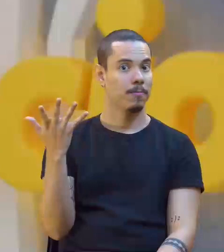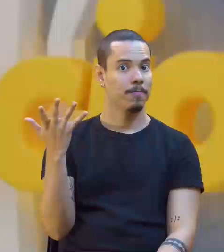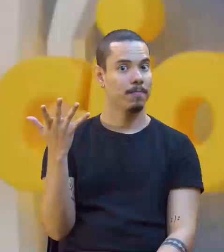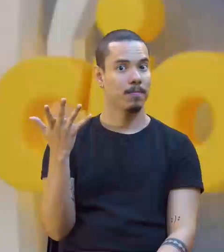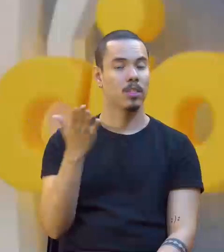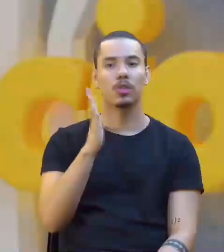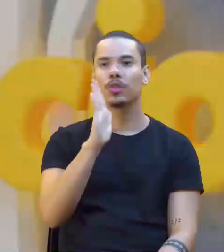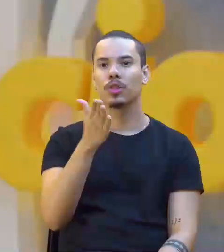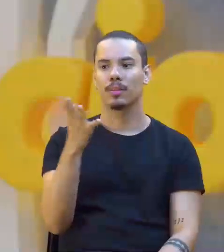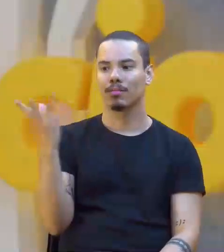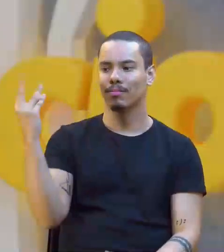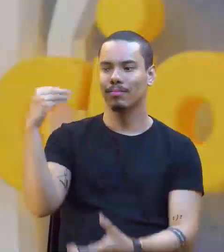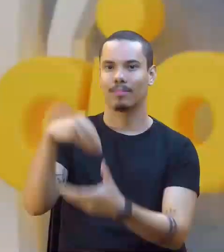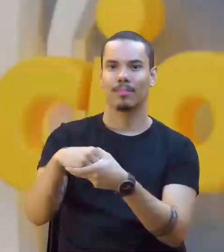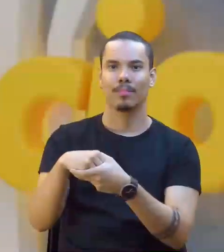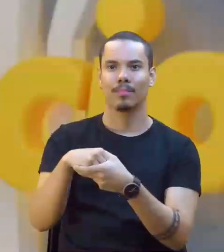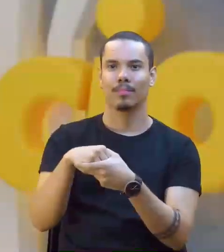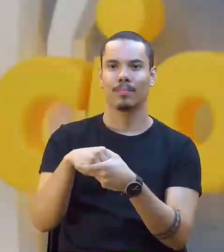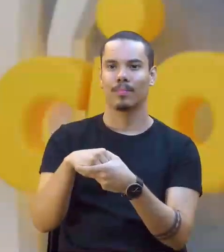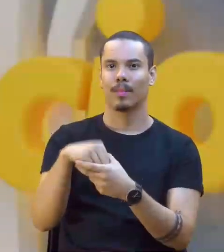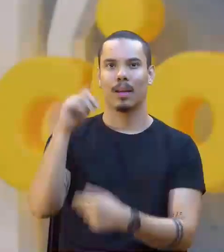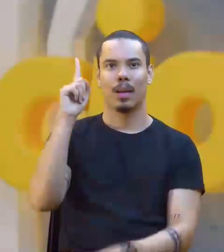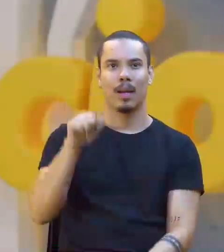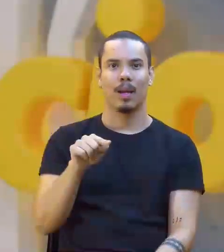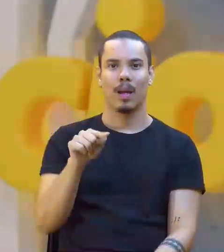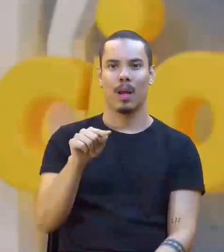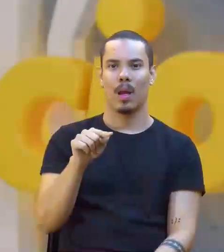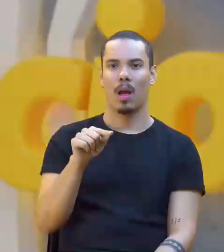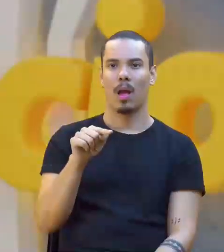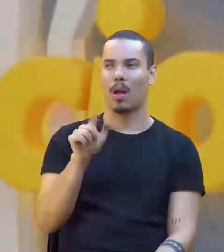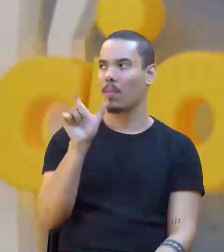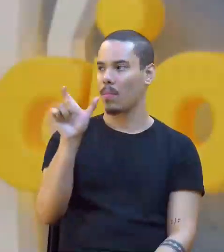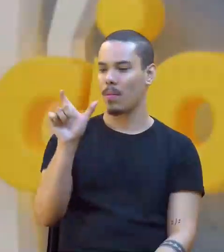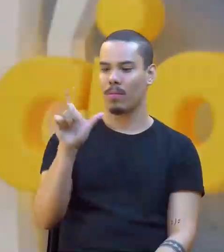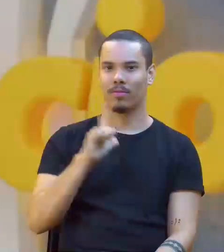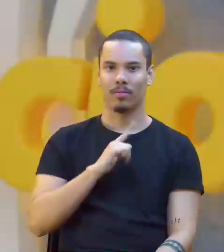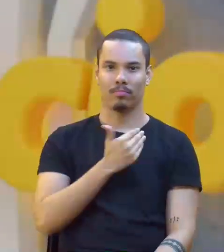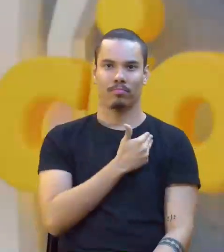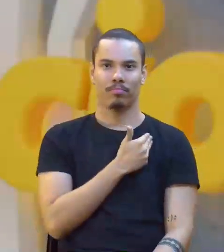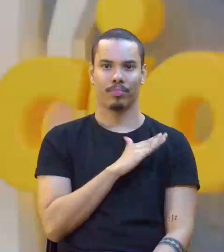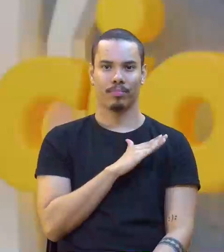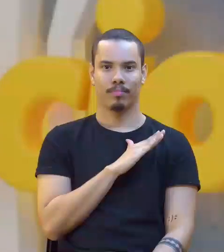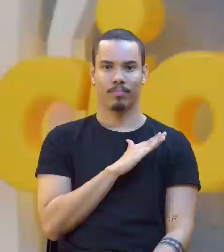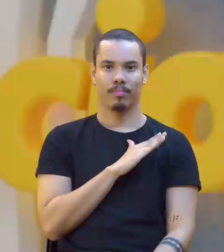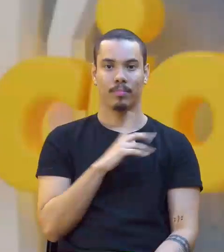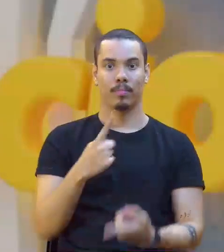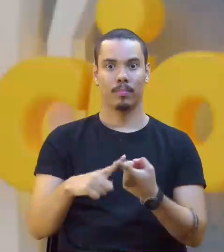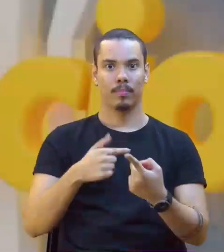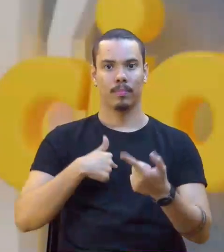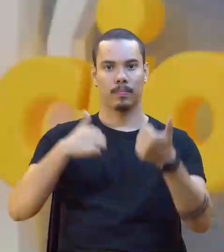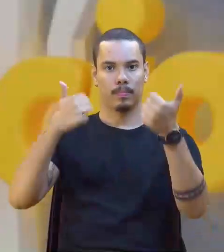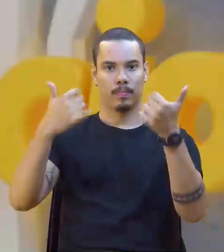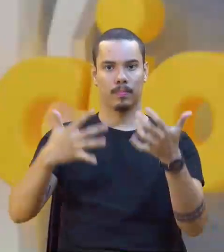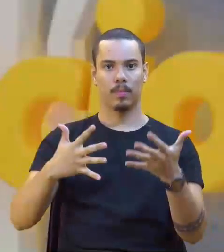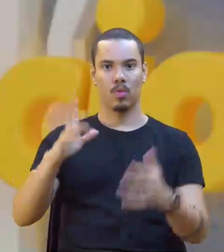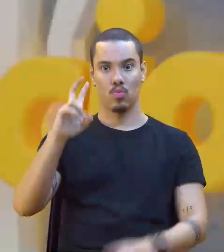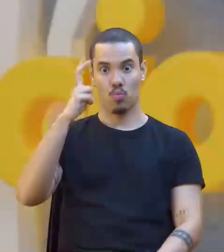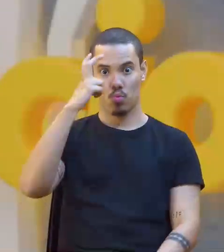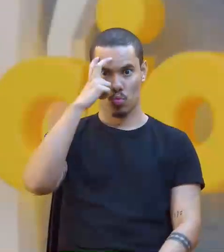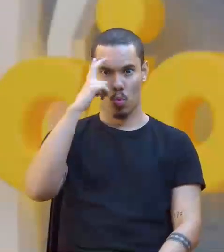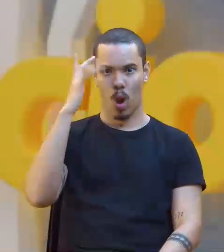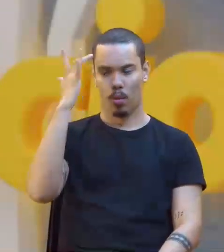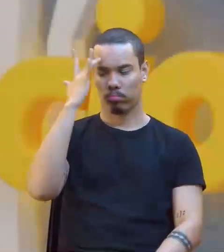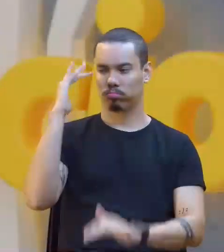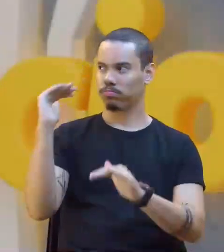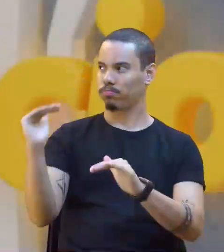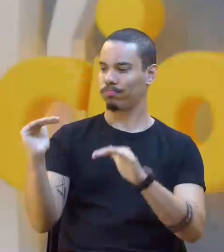já é uma palavra preconceituosa. Eu já estou me reportando à cultura erudita como se ela tivesse